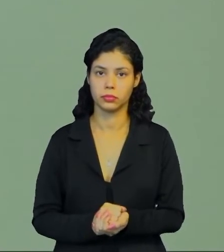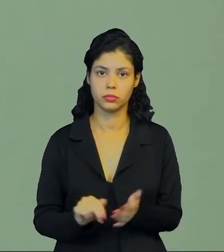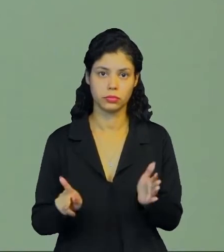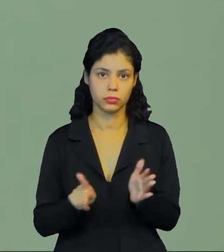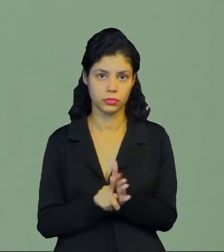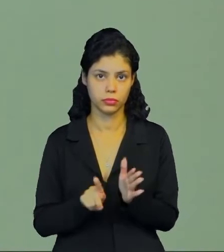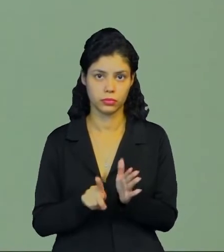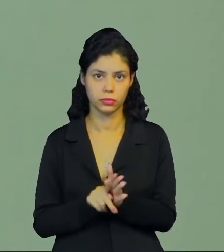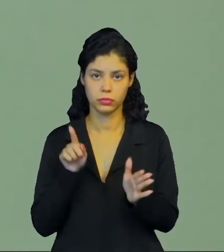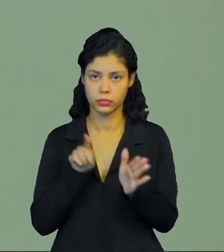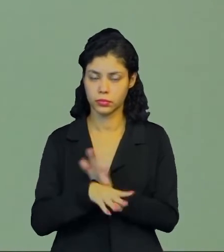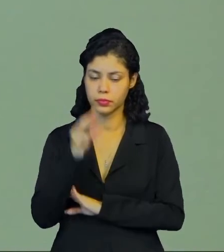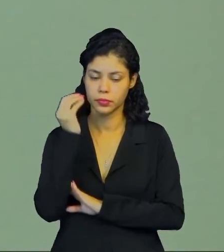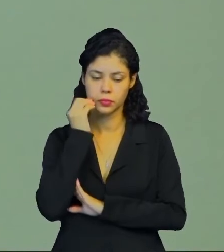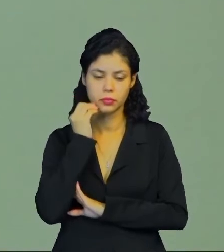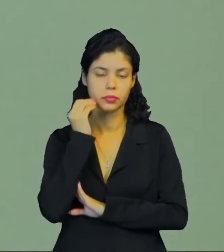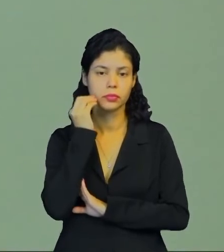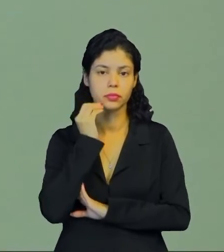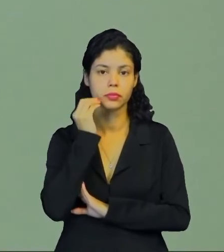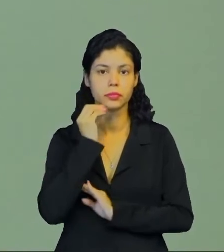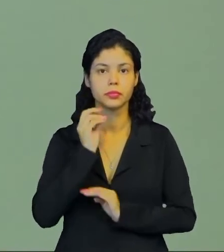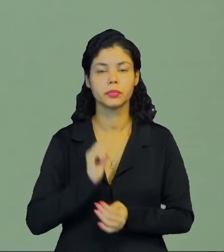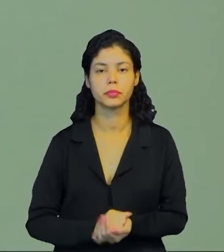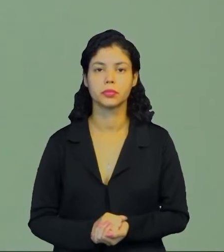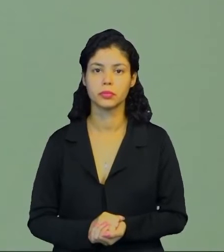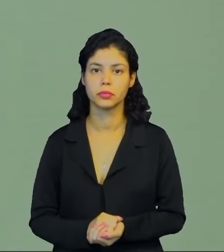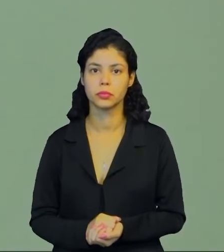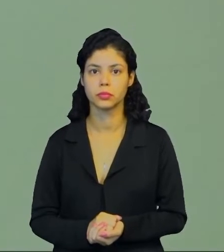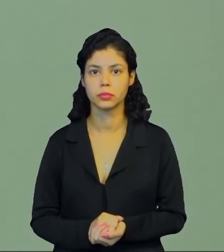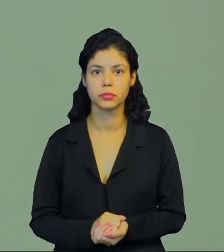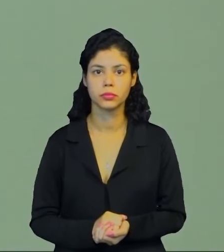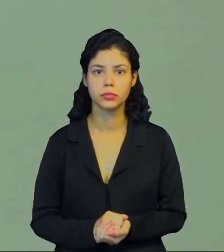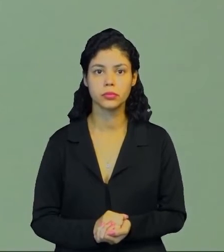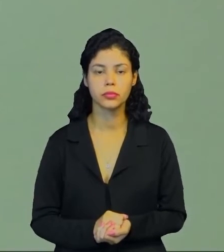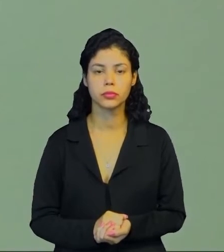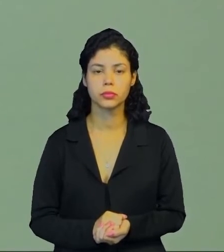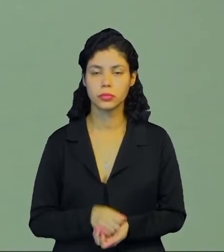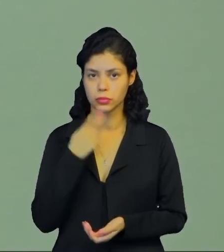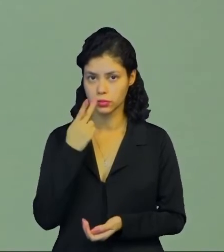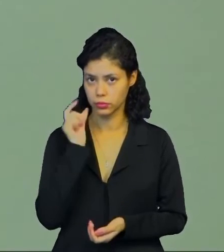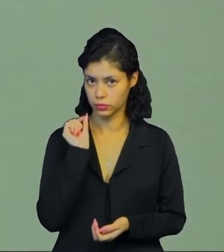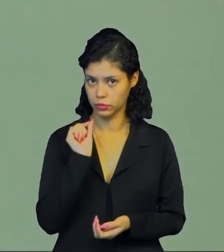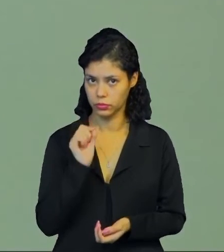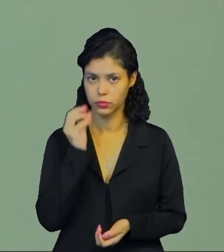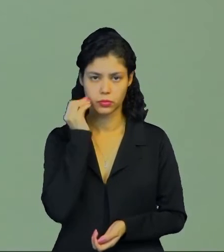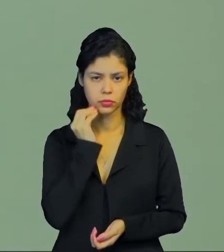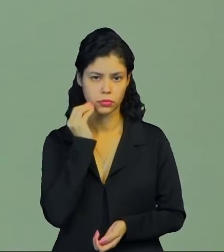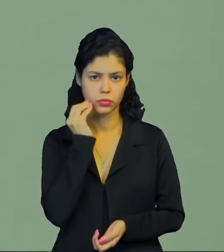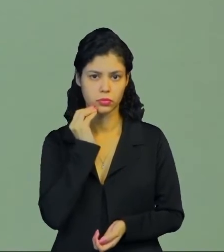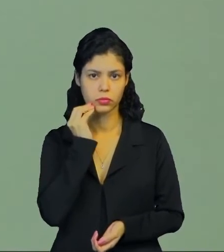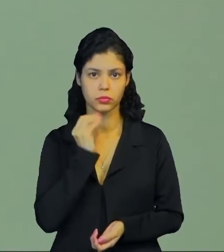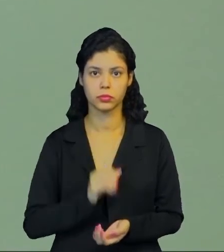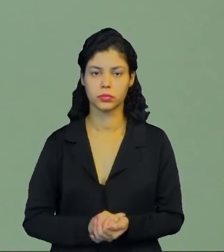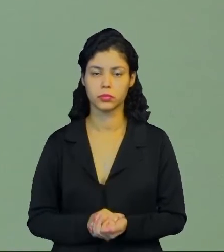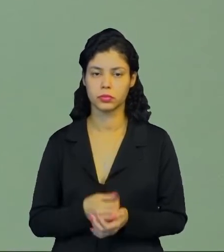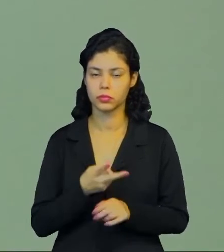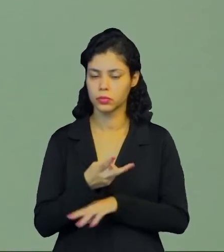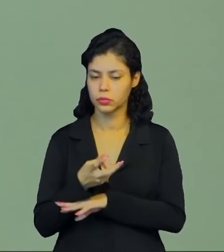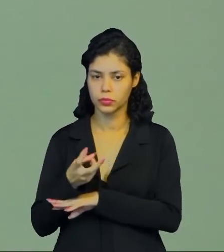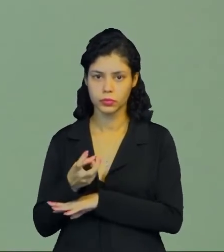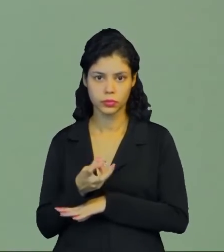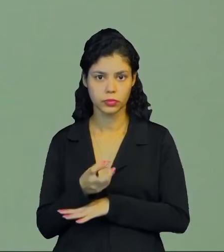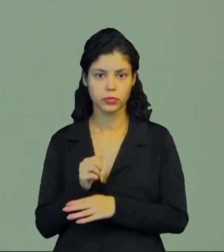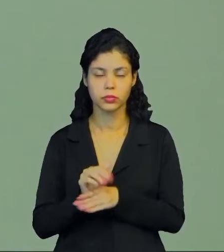questão da tentativa de, vamos dizer que é uma tentativa de